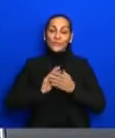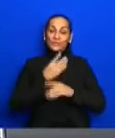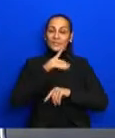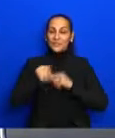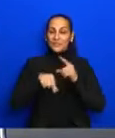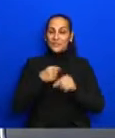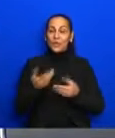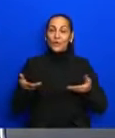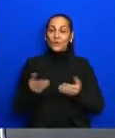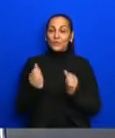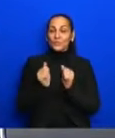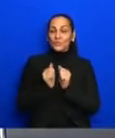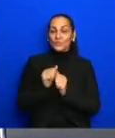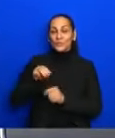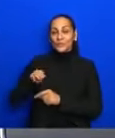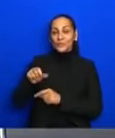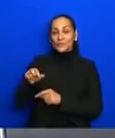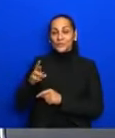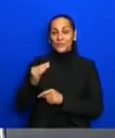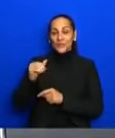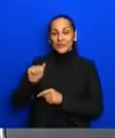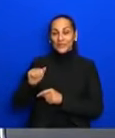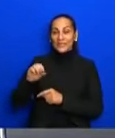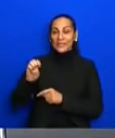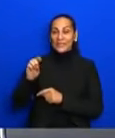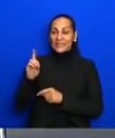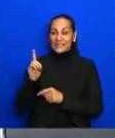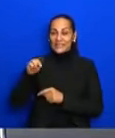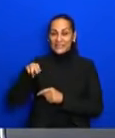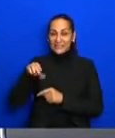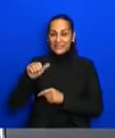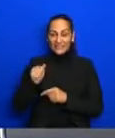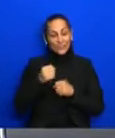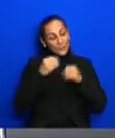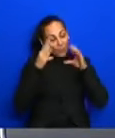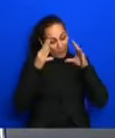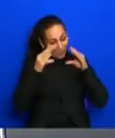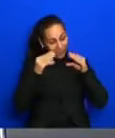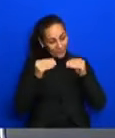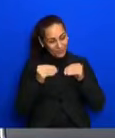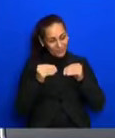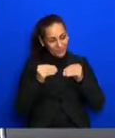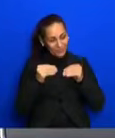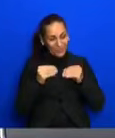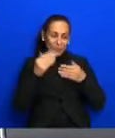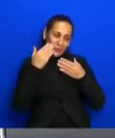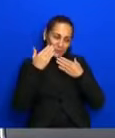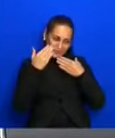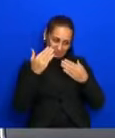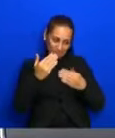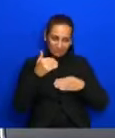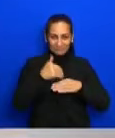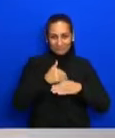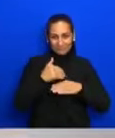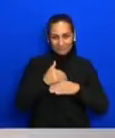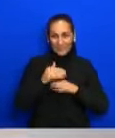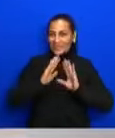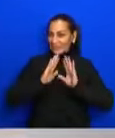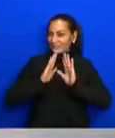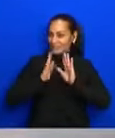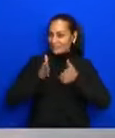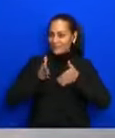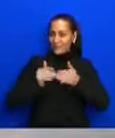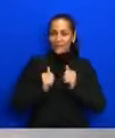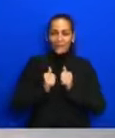nosso sorteio. Hoje estão comigo Maria Cavalcante e Edna Alves. Muito boa noite. Boa noite. Obrigada pela presença. Elas